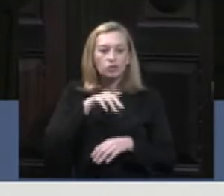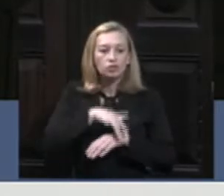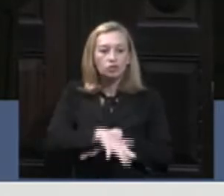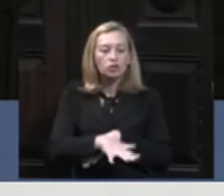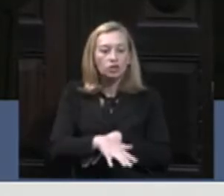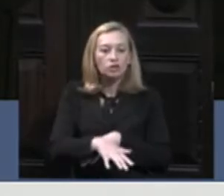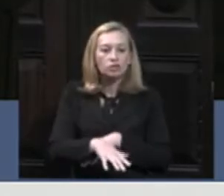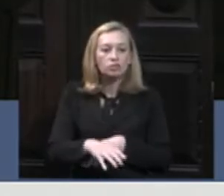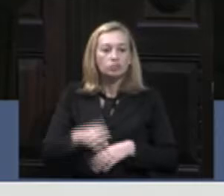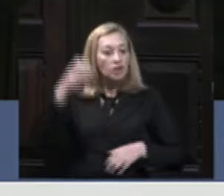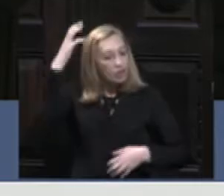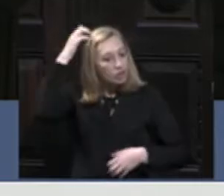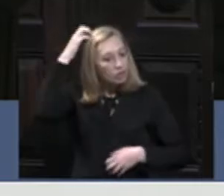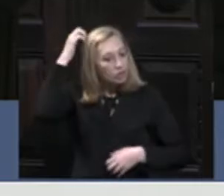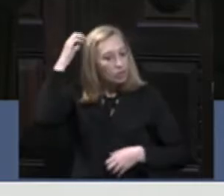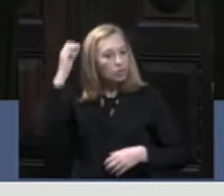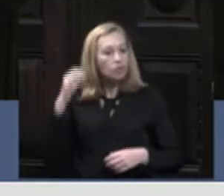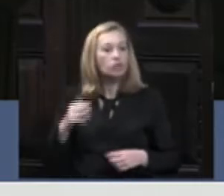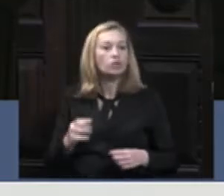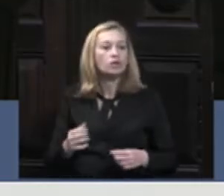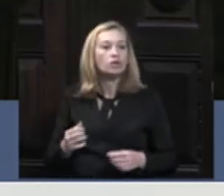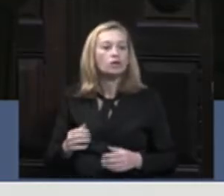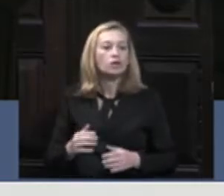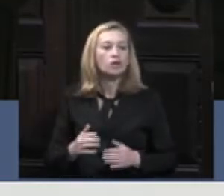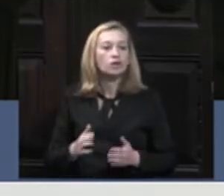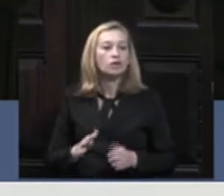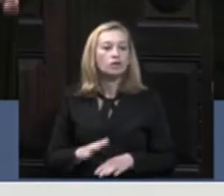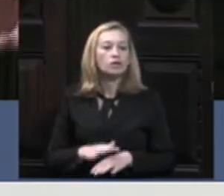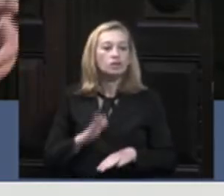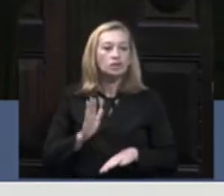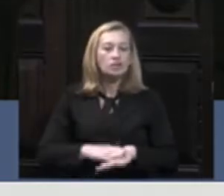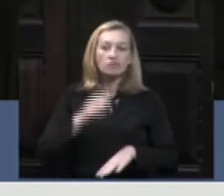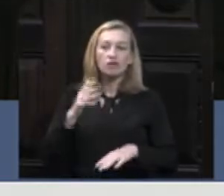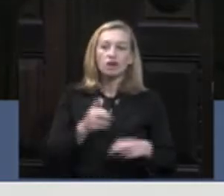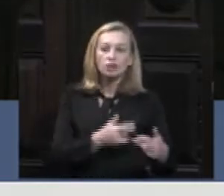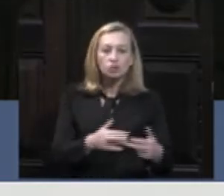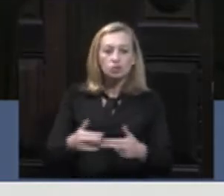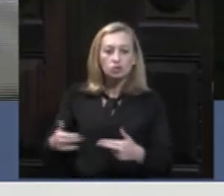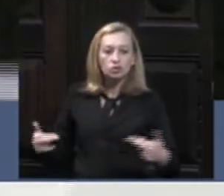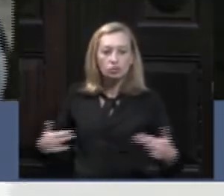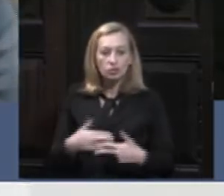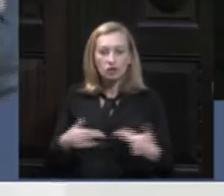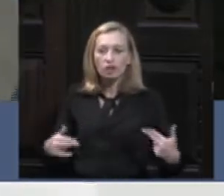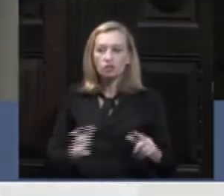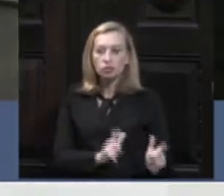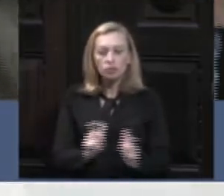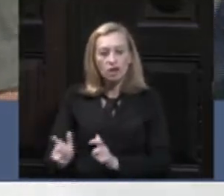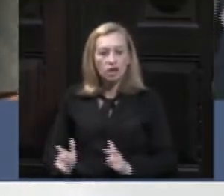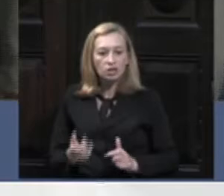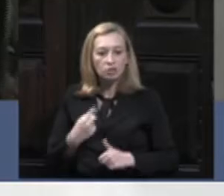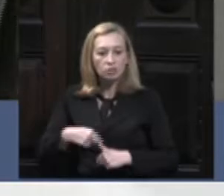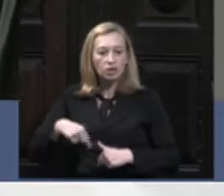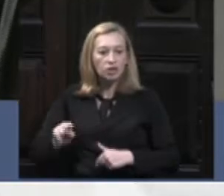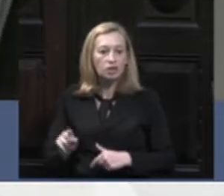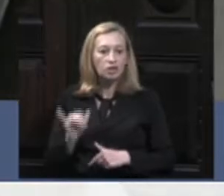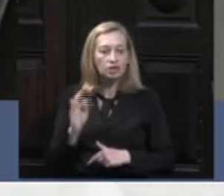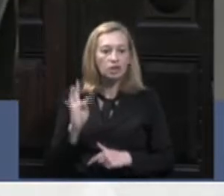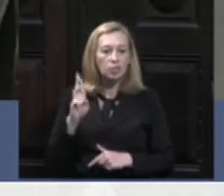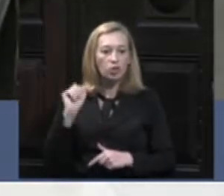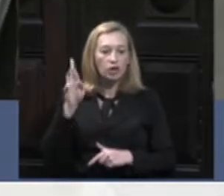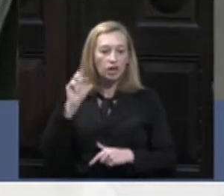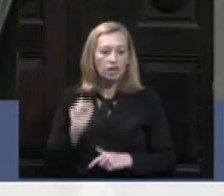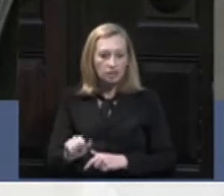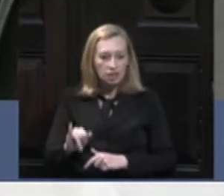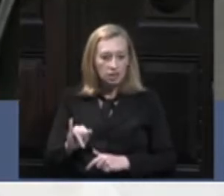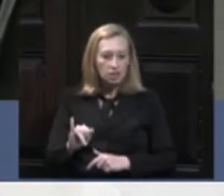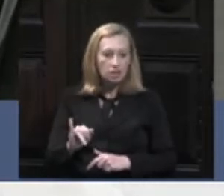territorialmente falando do estado do Rio de Janeiro. Você tem várias localidades que ficam mais para Itaboraí do que